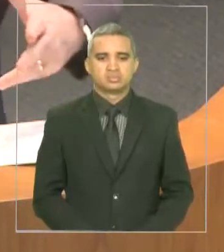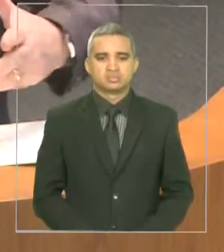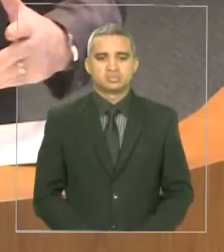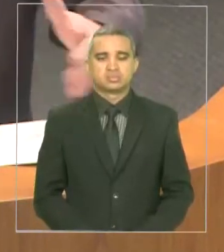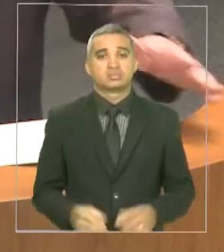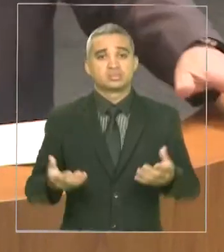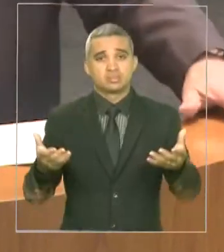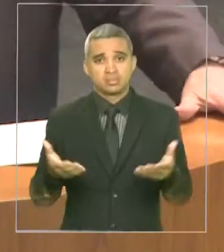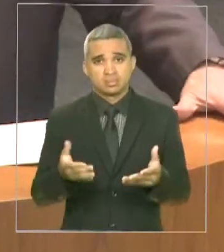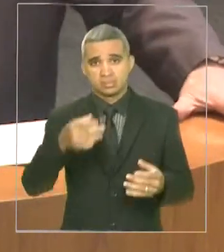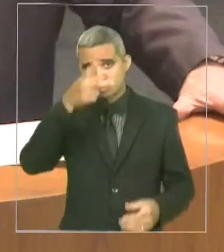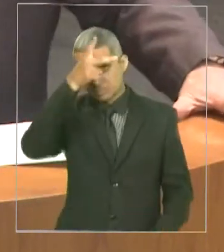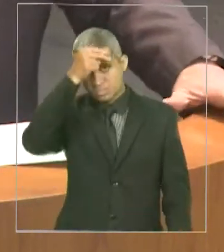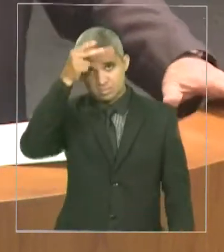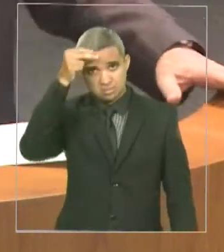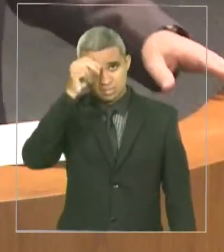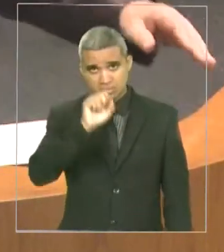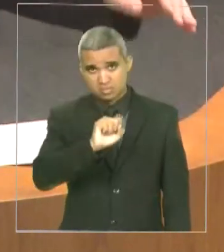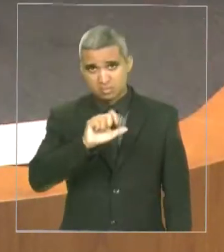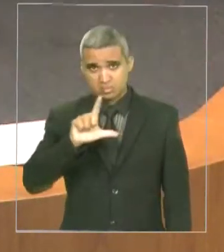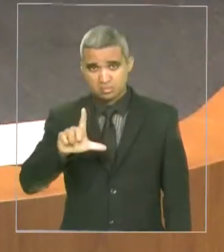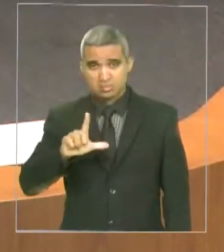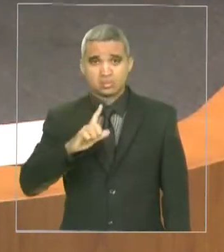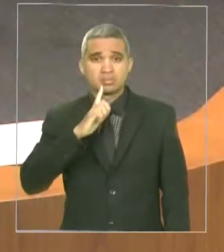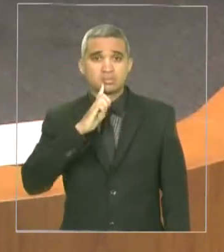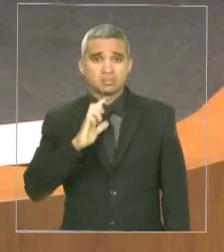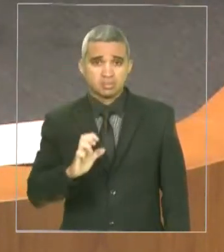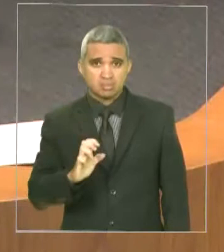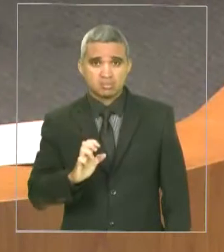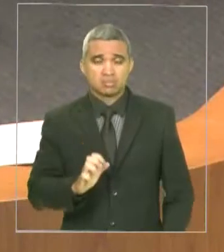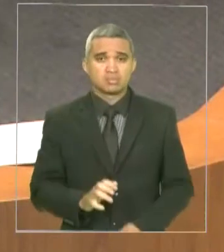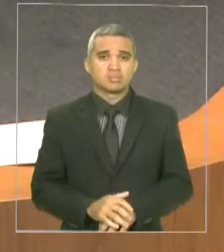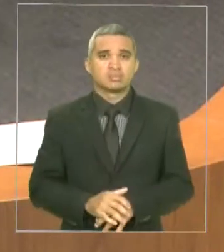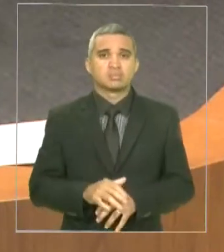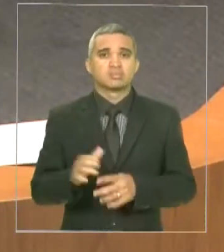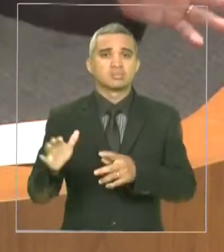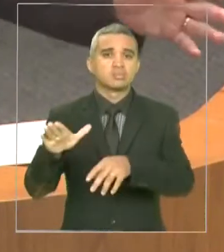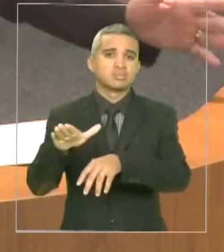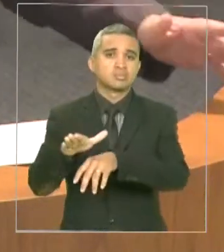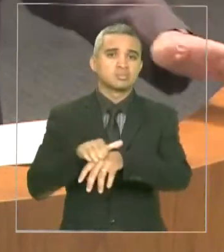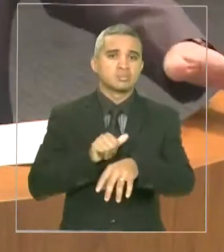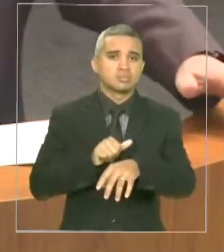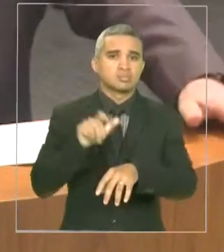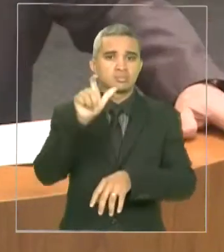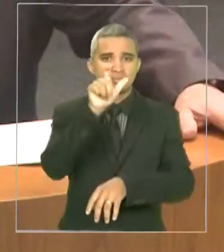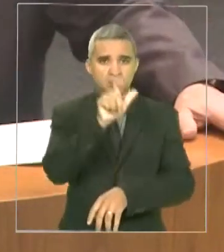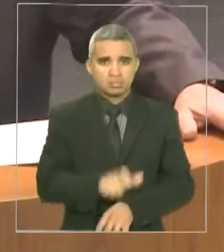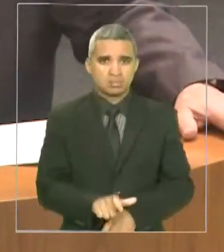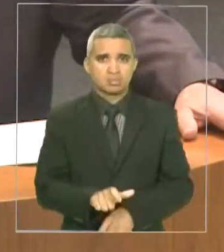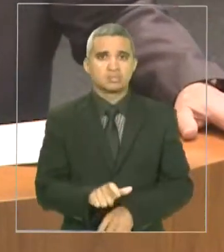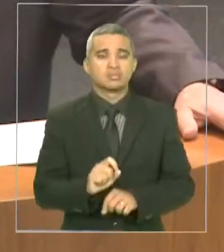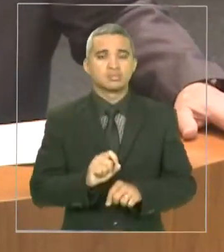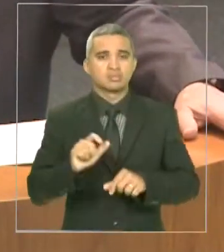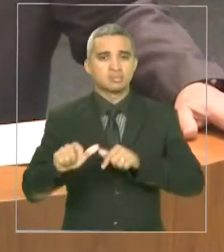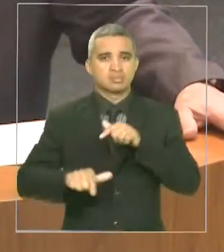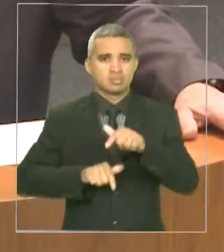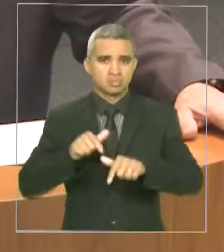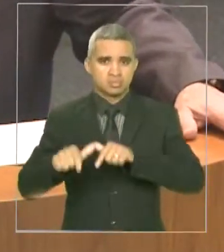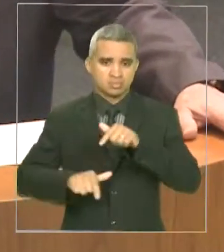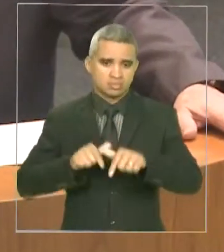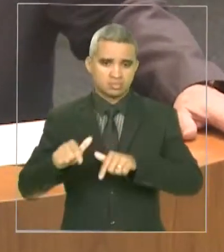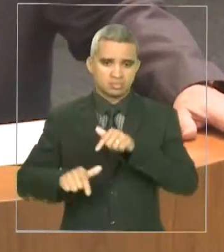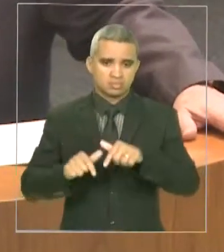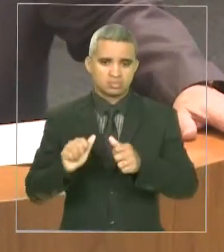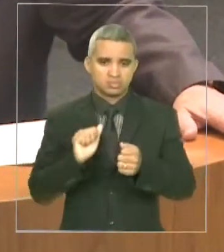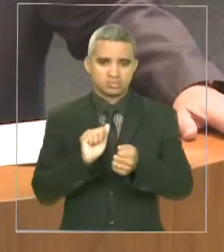Agora o prefeito de São Luís, Edivaldo Holanda Júnior, chama para desempenhar uma missão